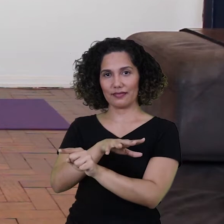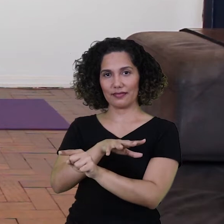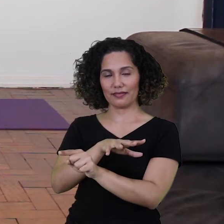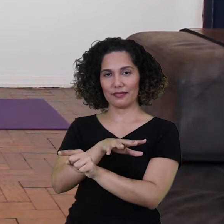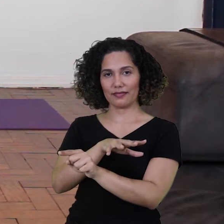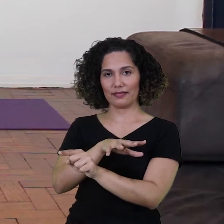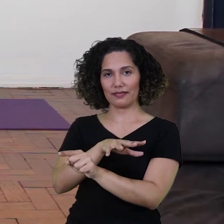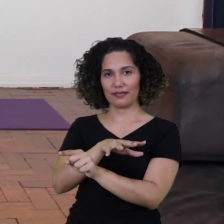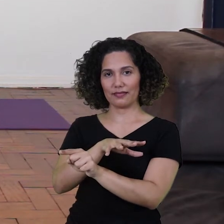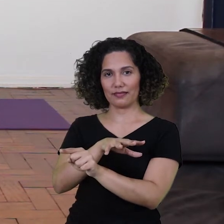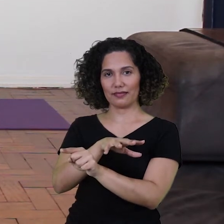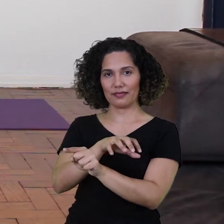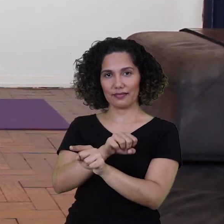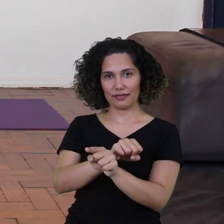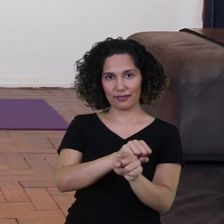expira,